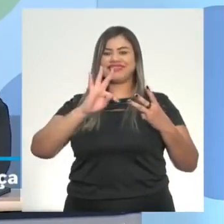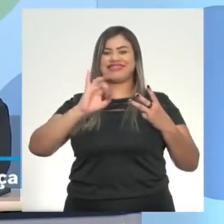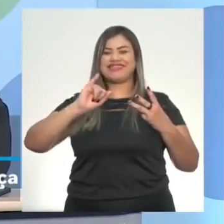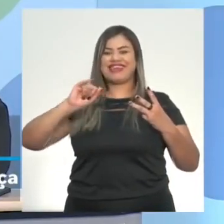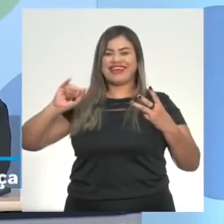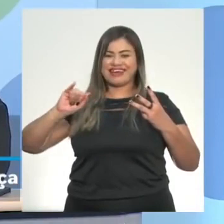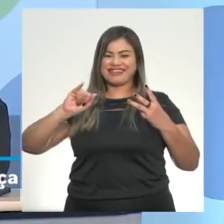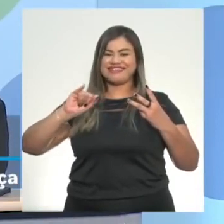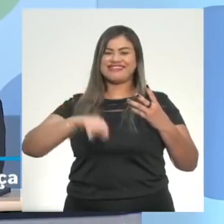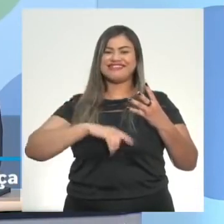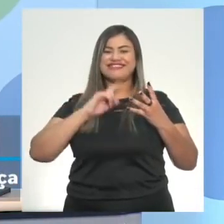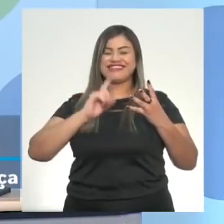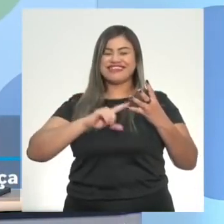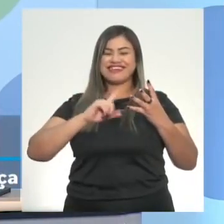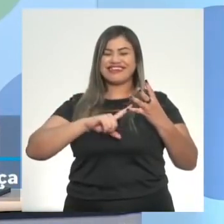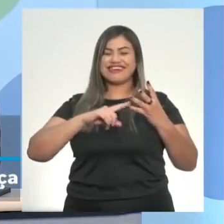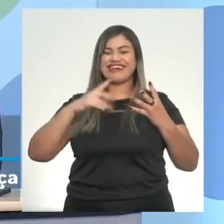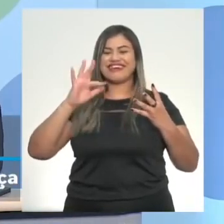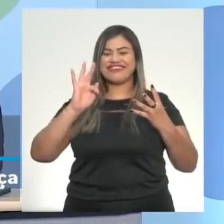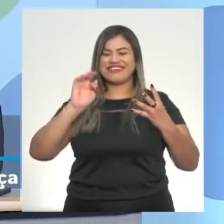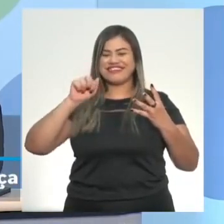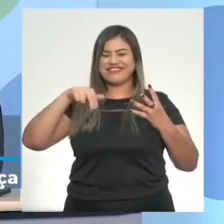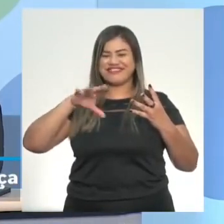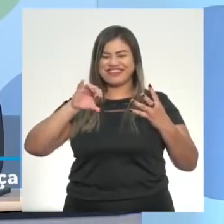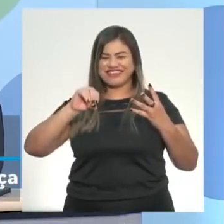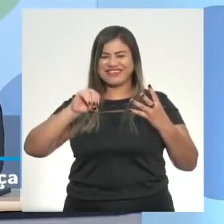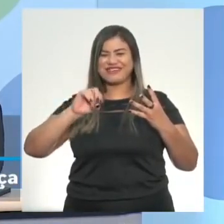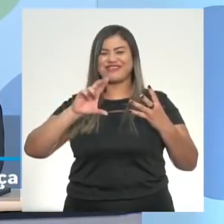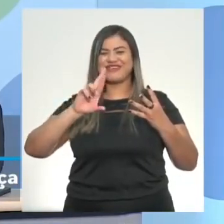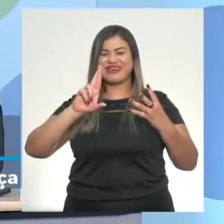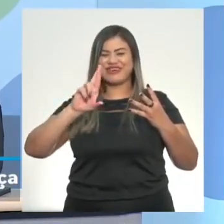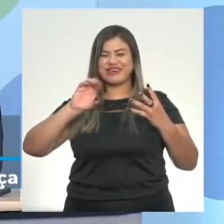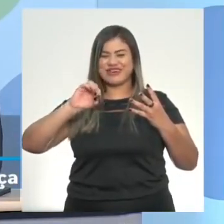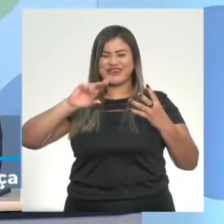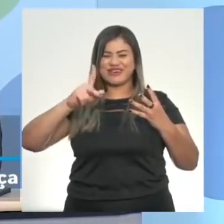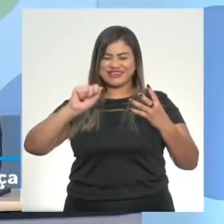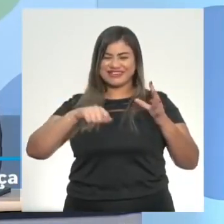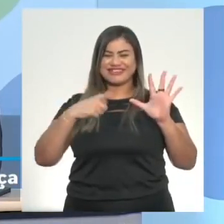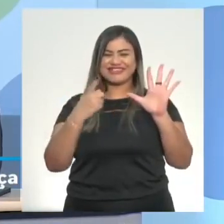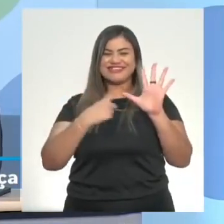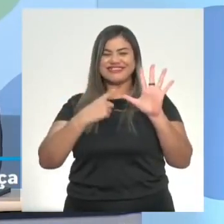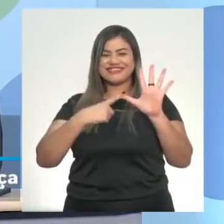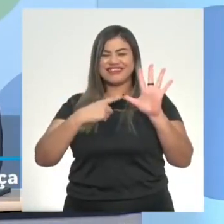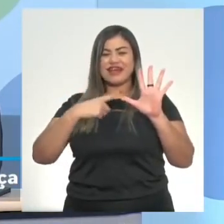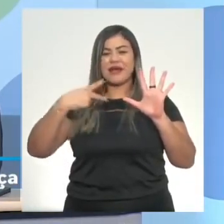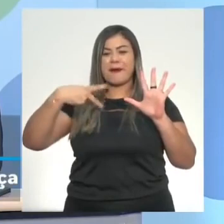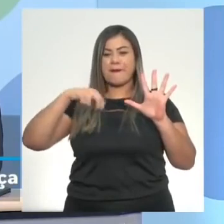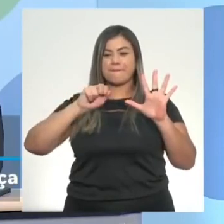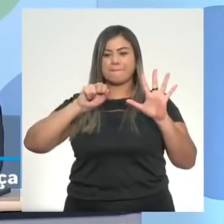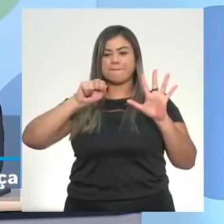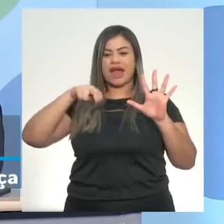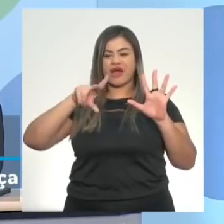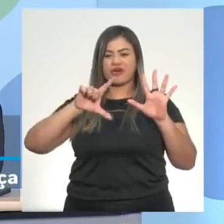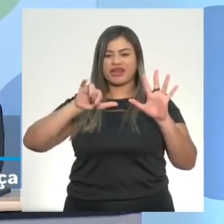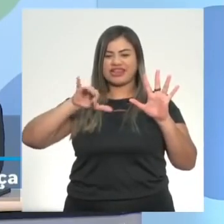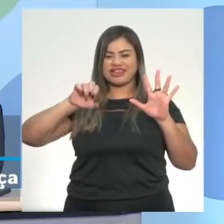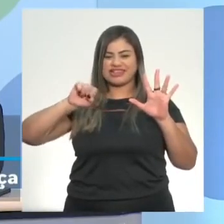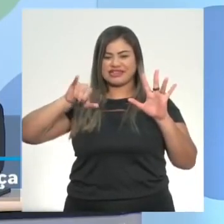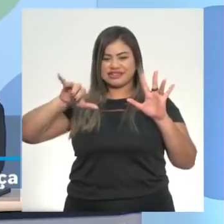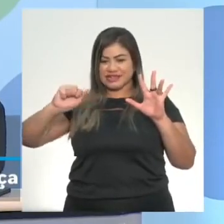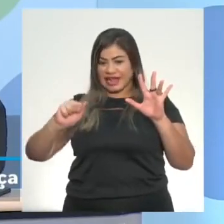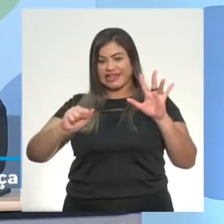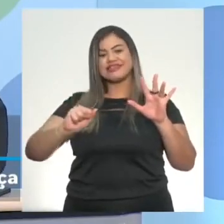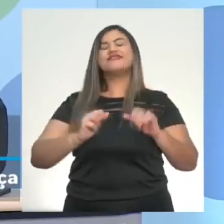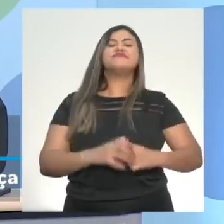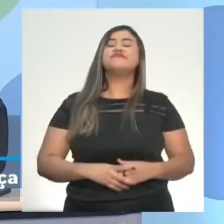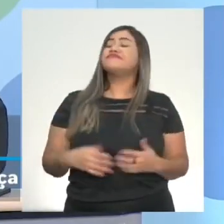escola João Michelin, pessoal de Franco da Rocha, da escola Azevedo Soares, e o pessoal de Pauliceia, da escola Orlando